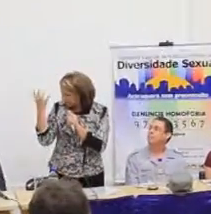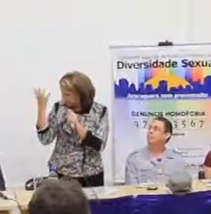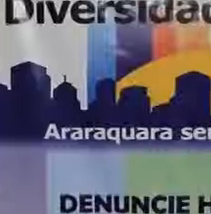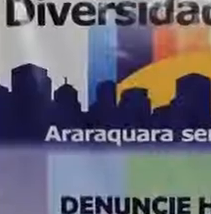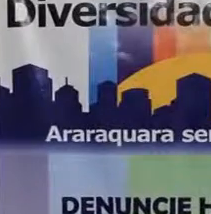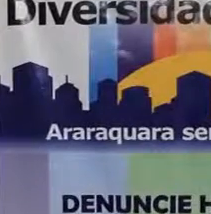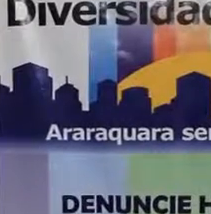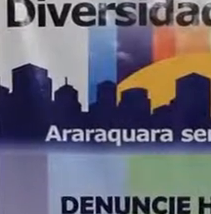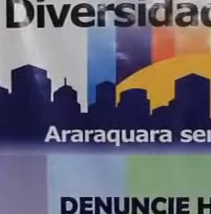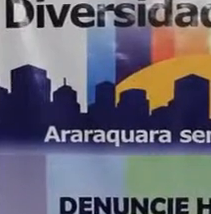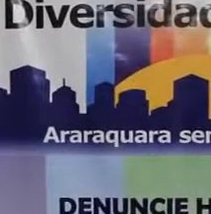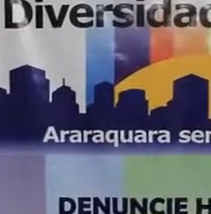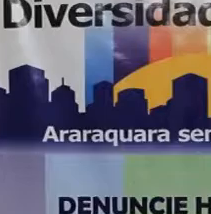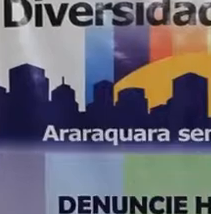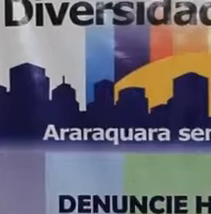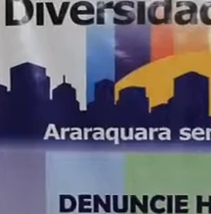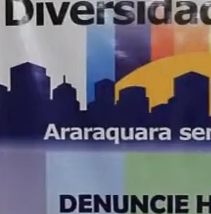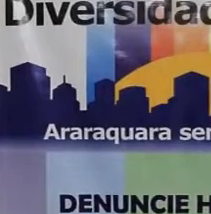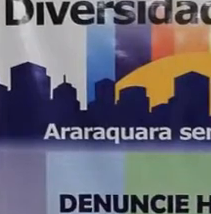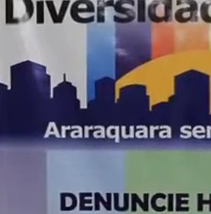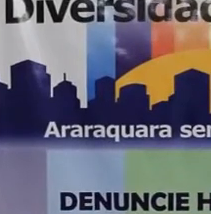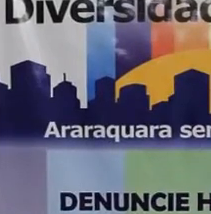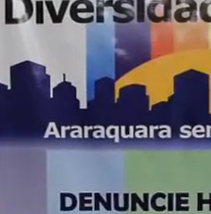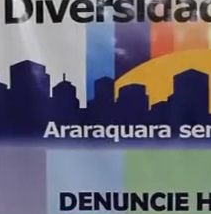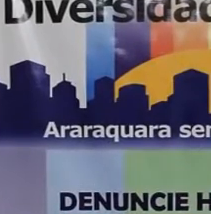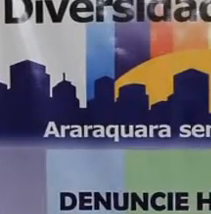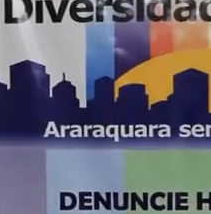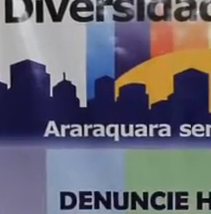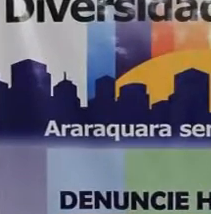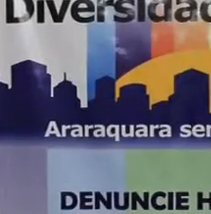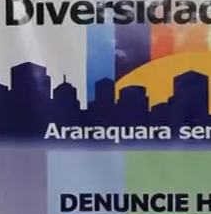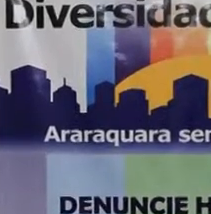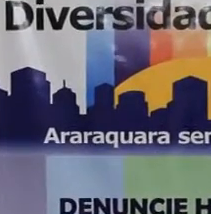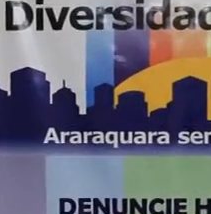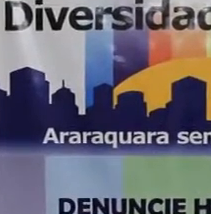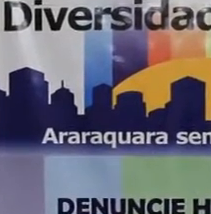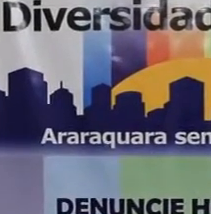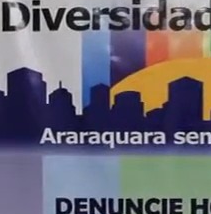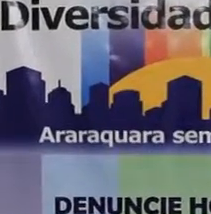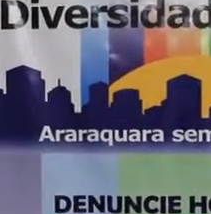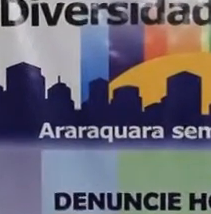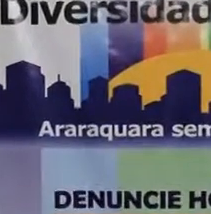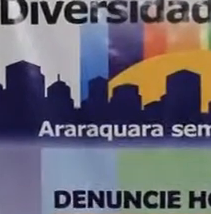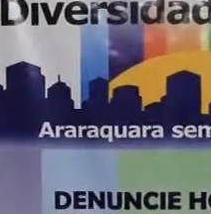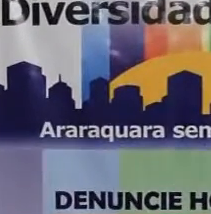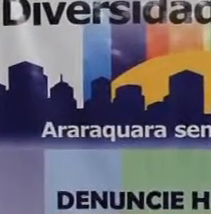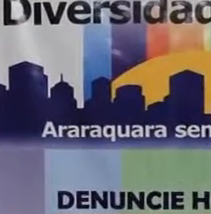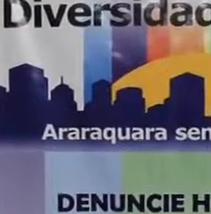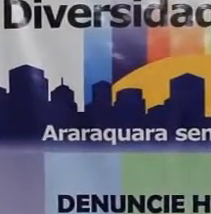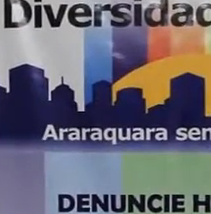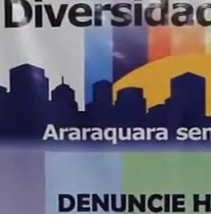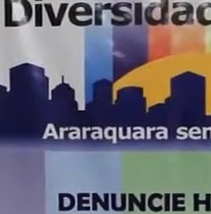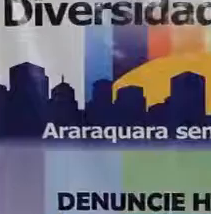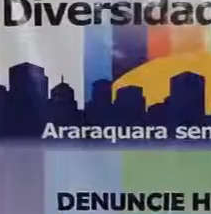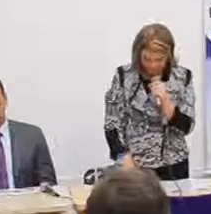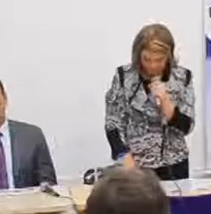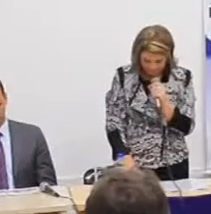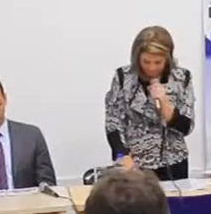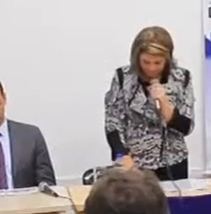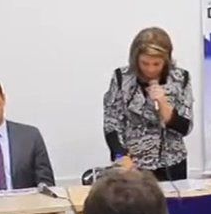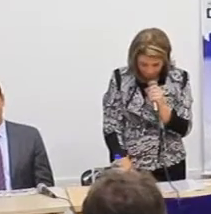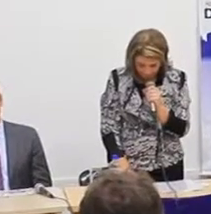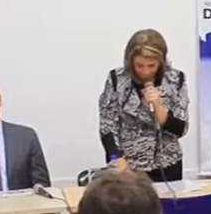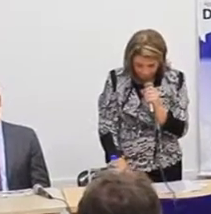participação dessas instituições em araraquara temos um projeto exitoso que articula instituições e